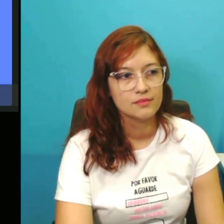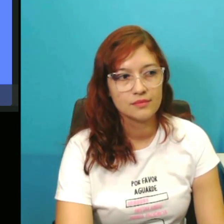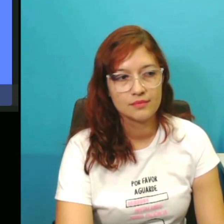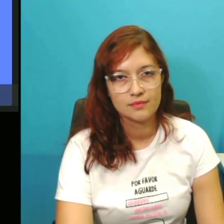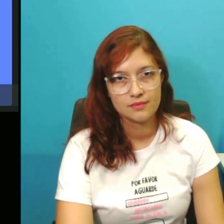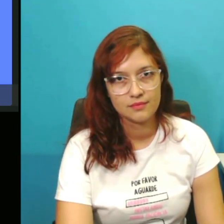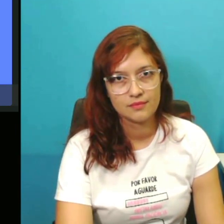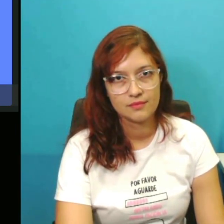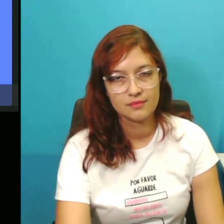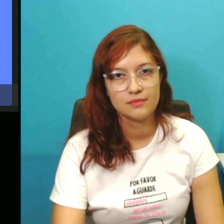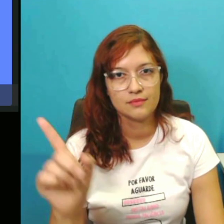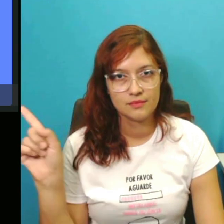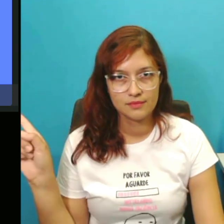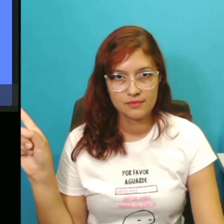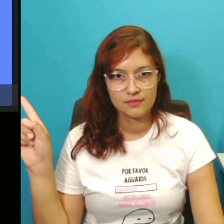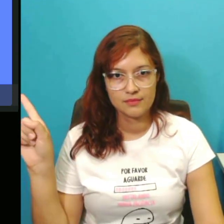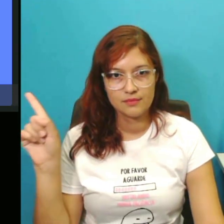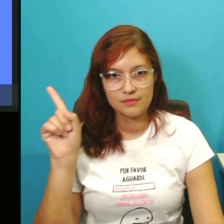Aqui é o CD.